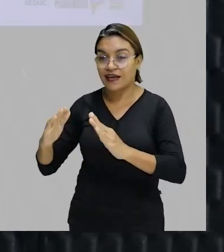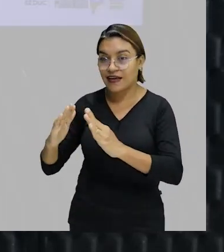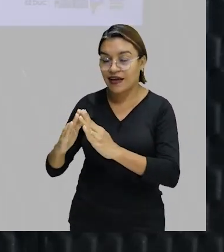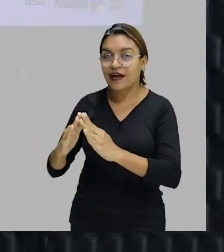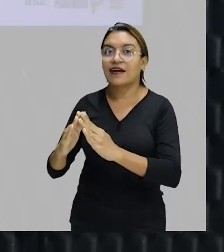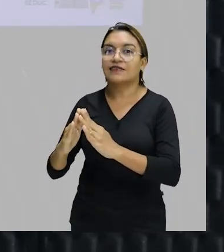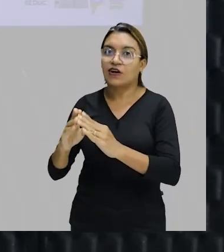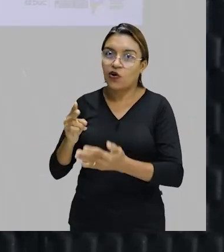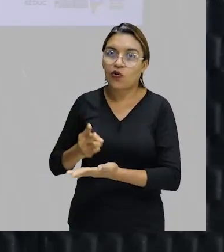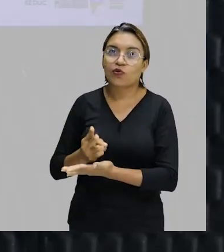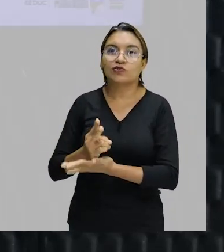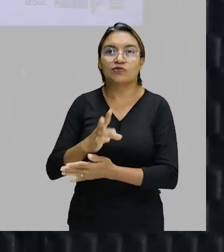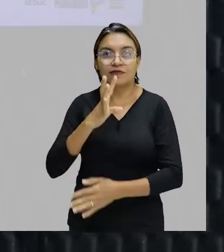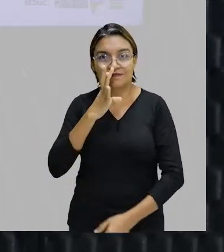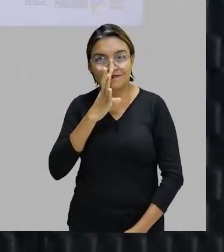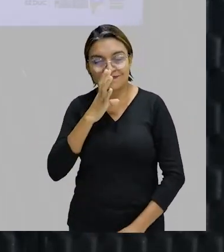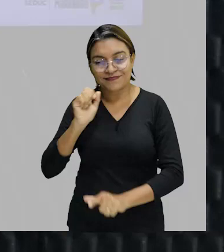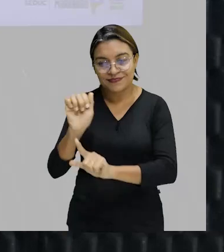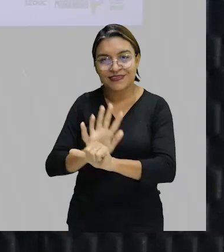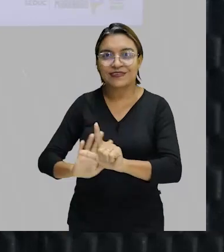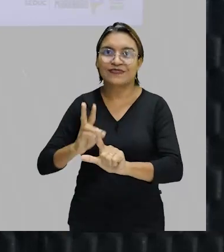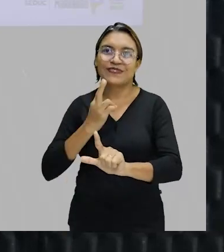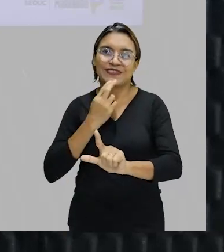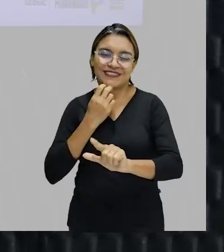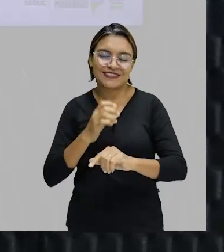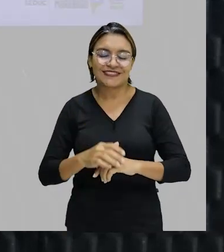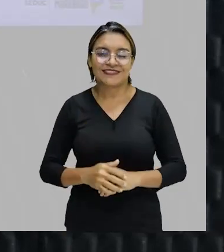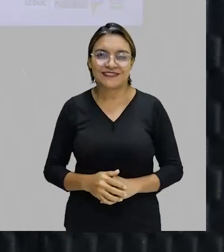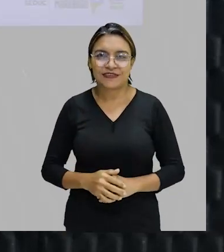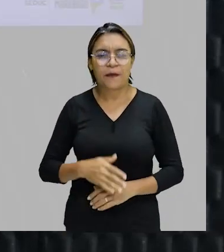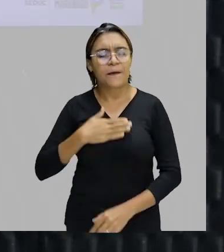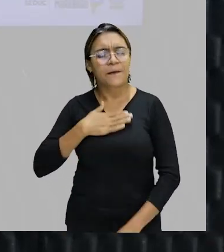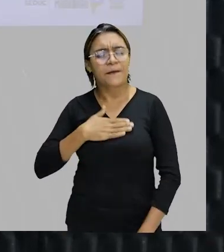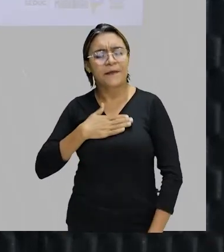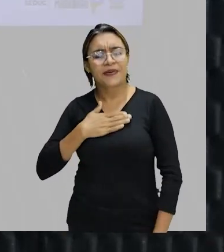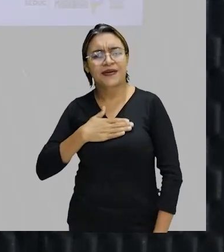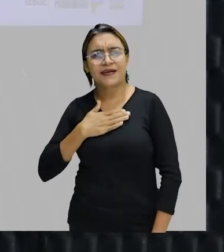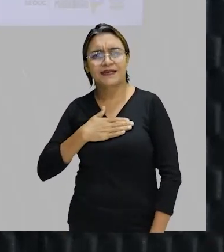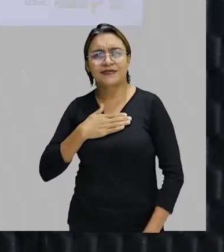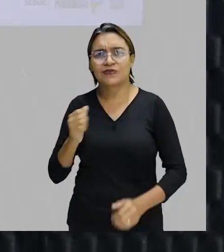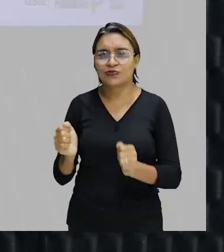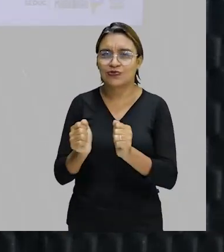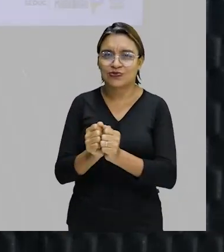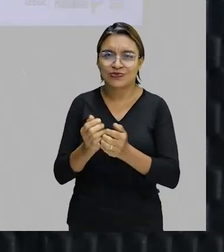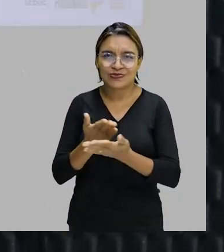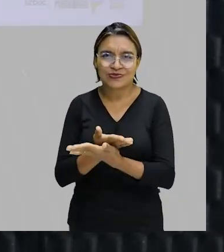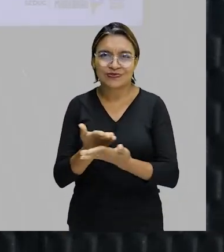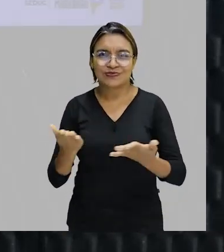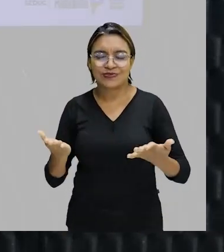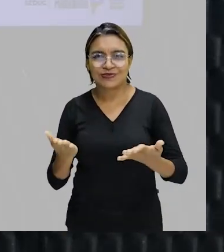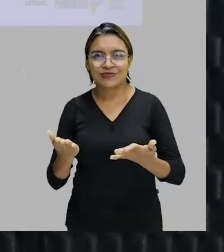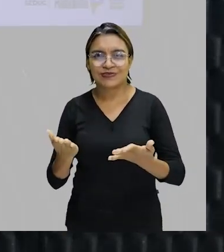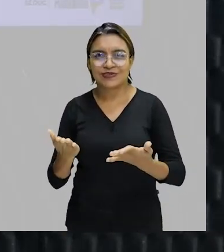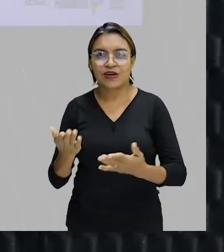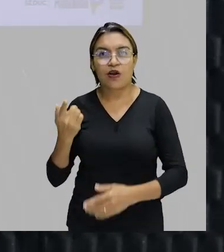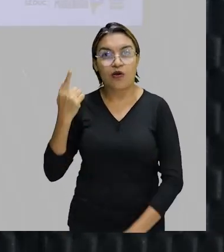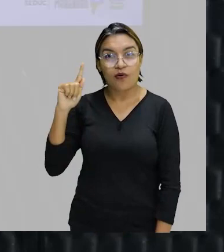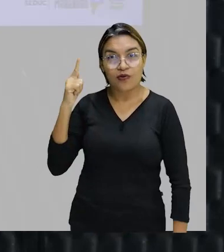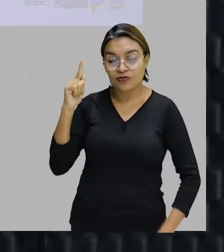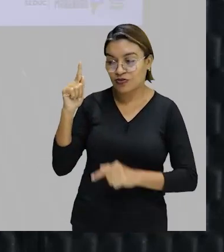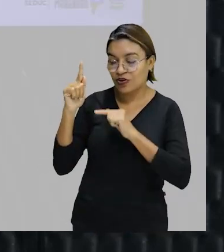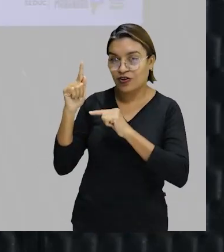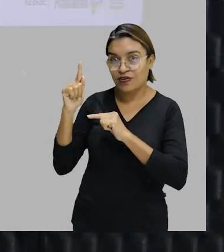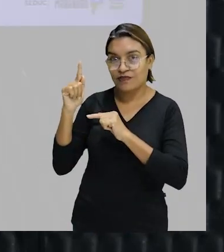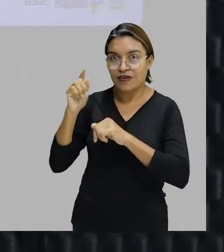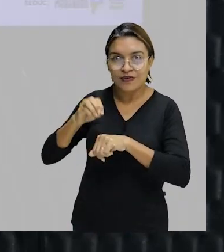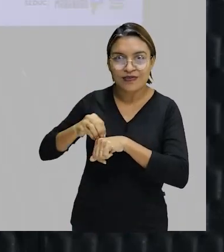acompanhando pela plataforma Gonçalves Dias. Galerinha, é sempre um prazer imenso estar aqui com vocês, podendo compartilhar esse belo conhecimento